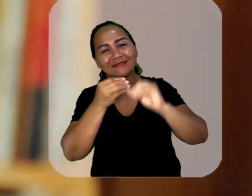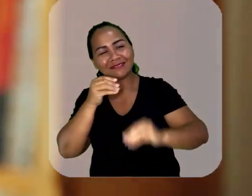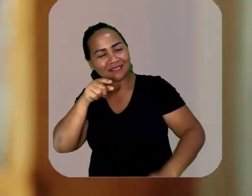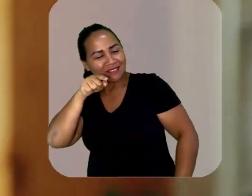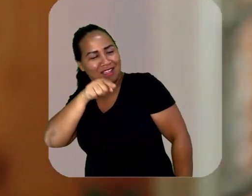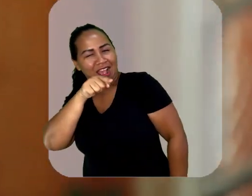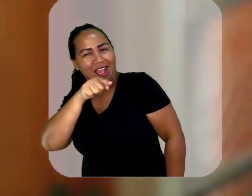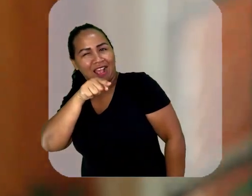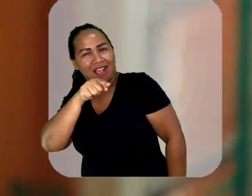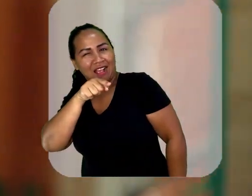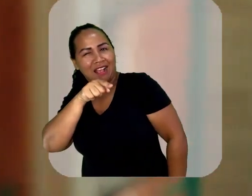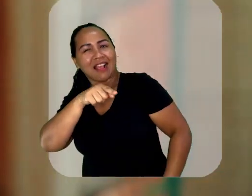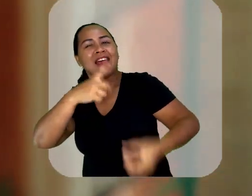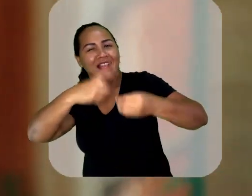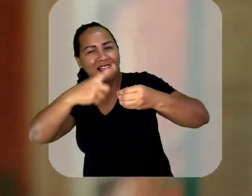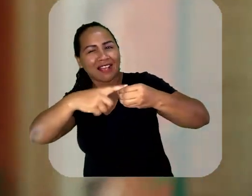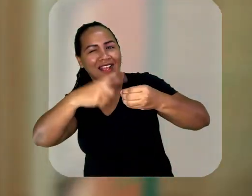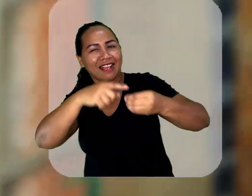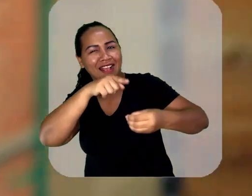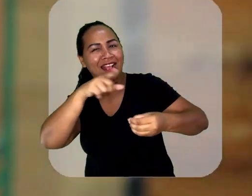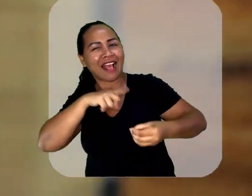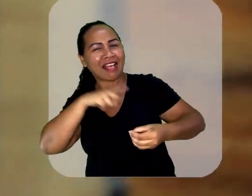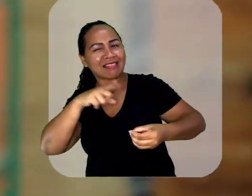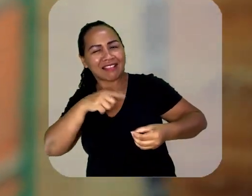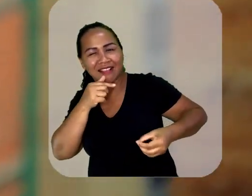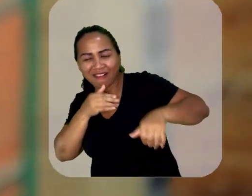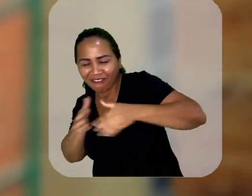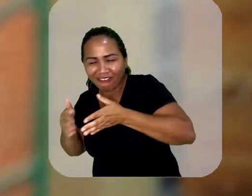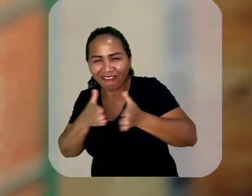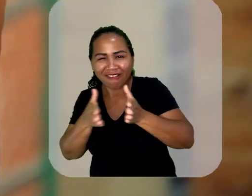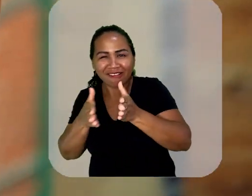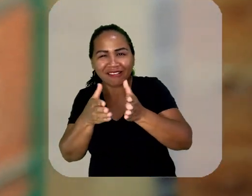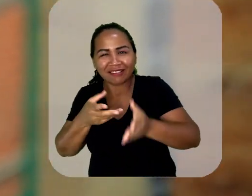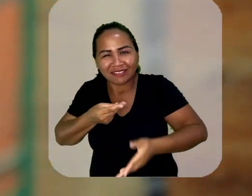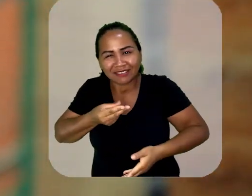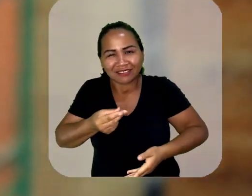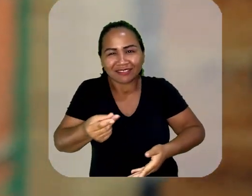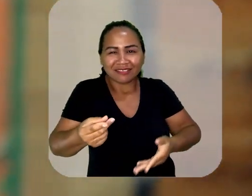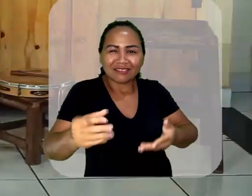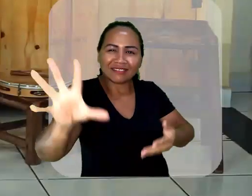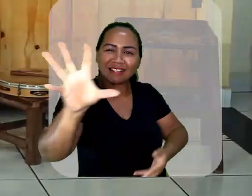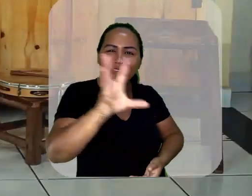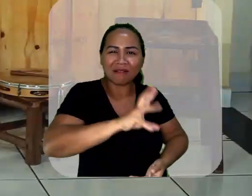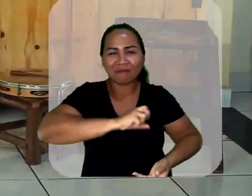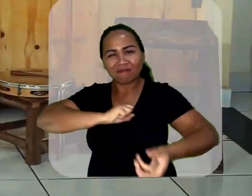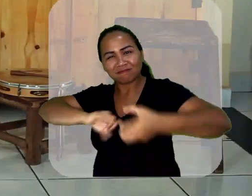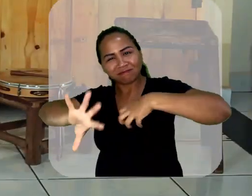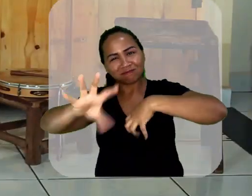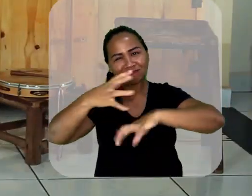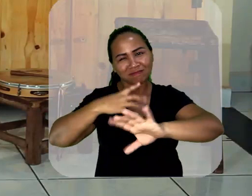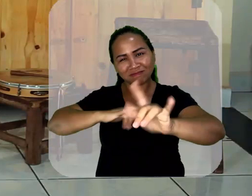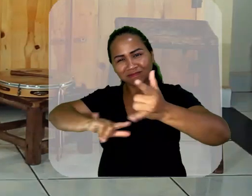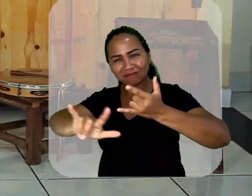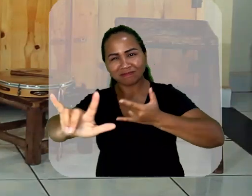existe um rio de eternidade, amores e barcaças